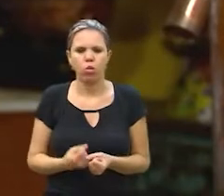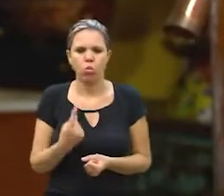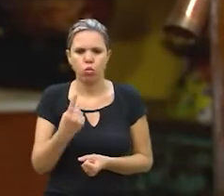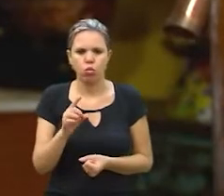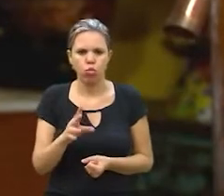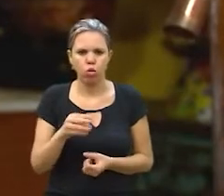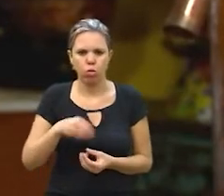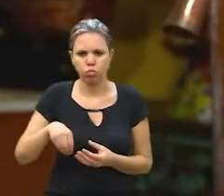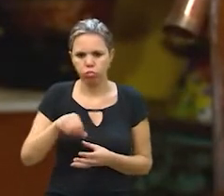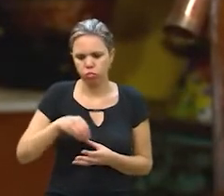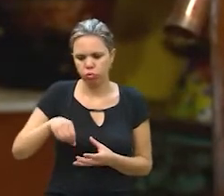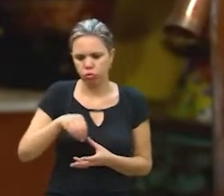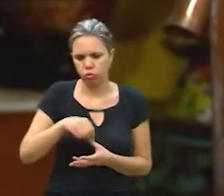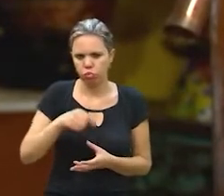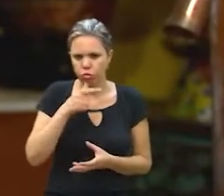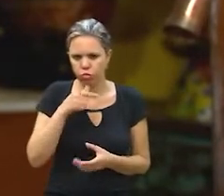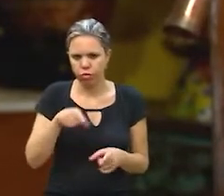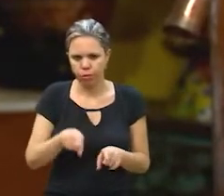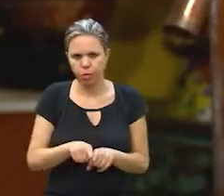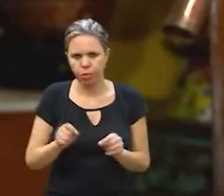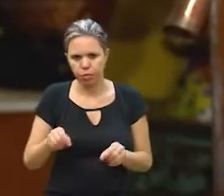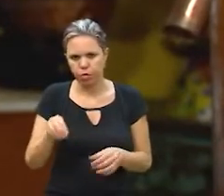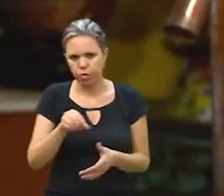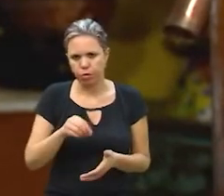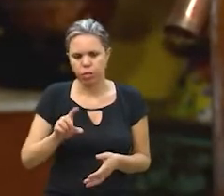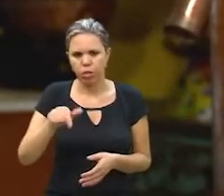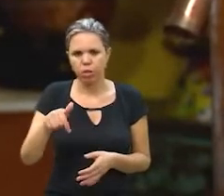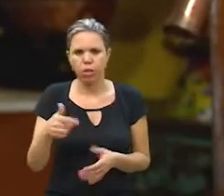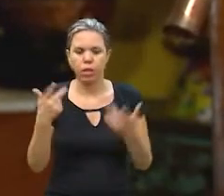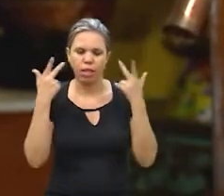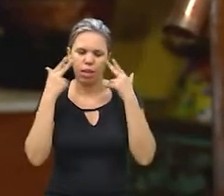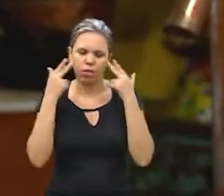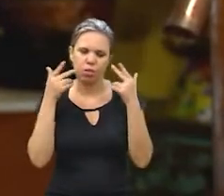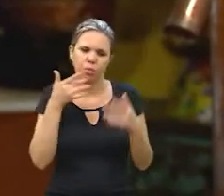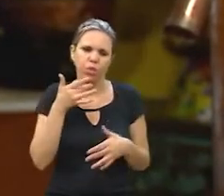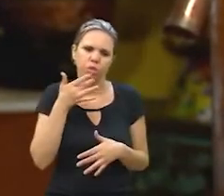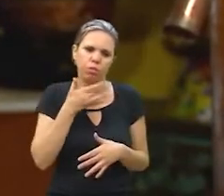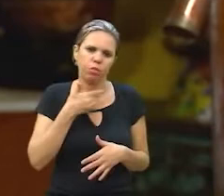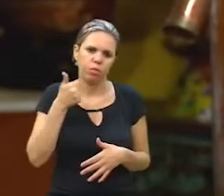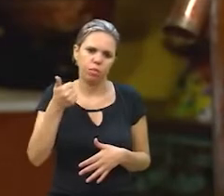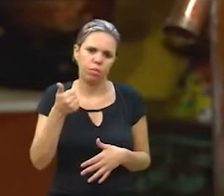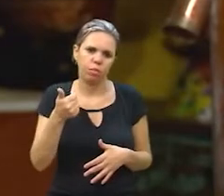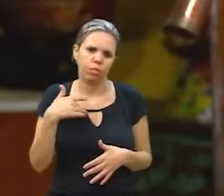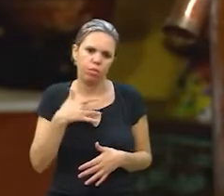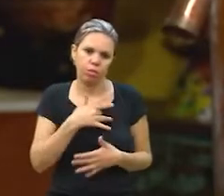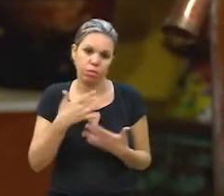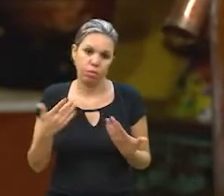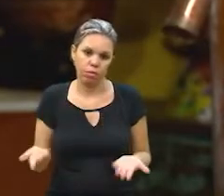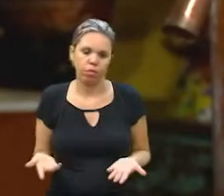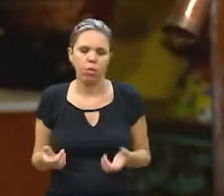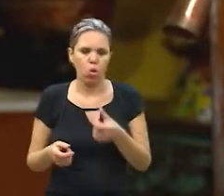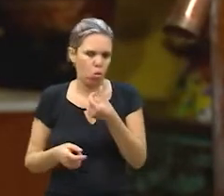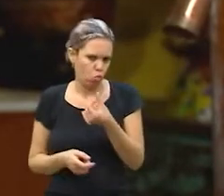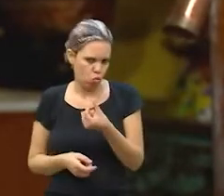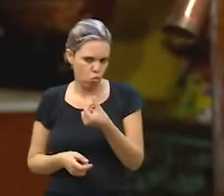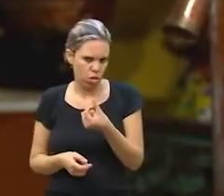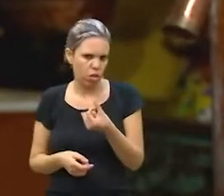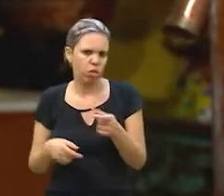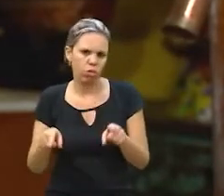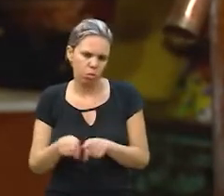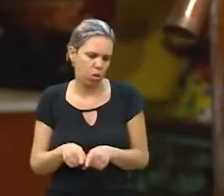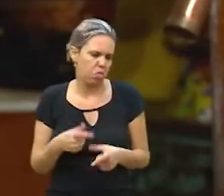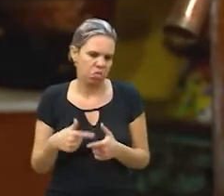tabletezinho, você dissolve na água também. Claro que coisa natural é mais... é melhor, né? Mas o tablete também não vai mudar muita